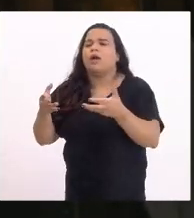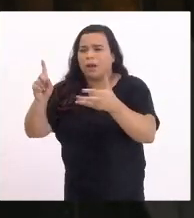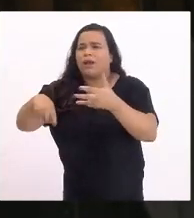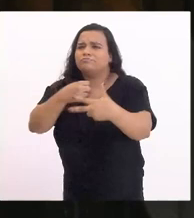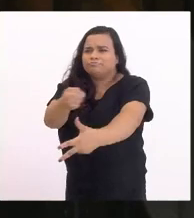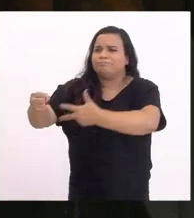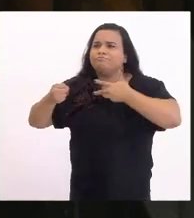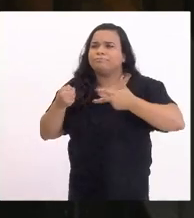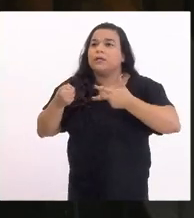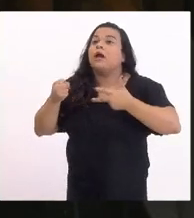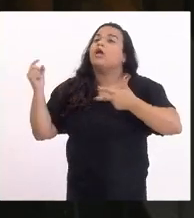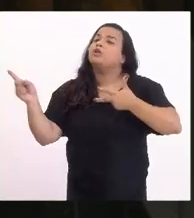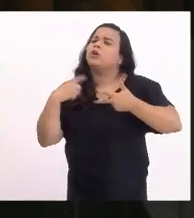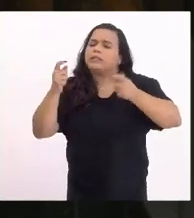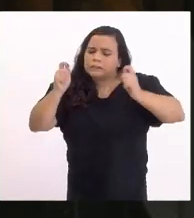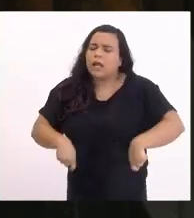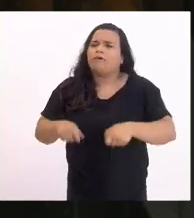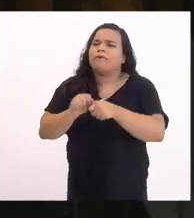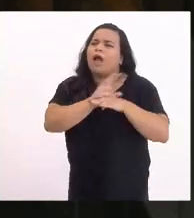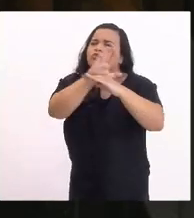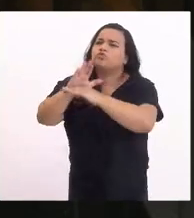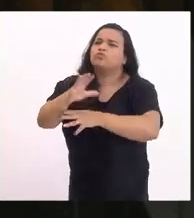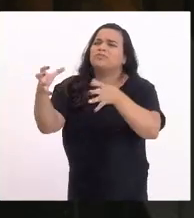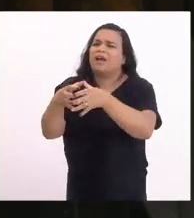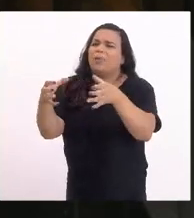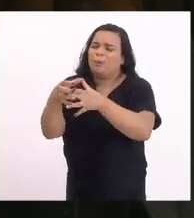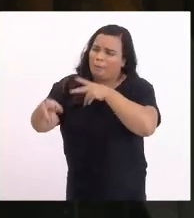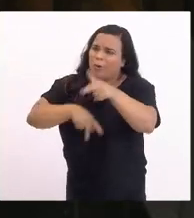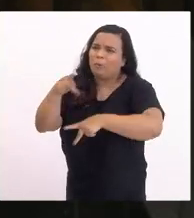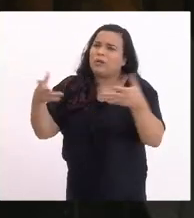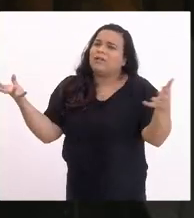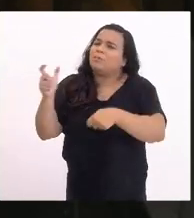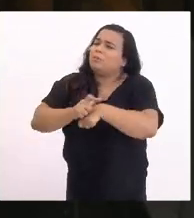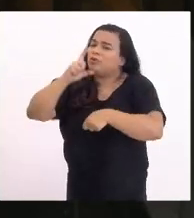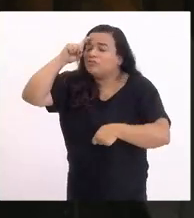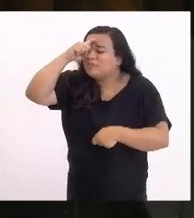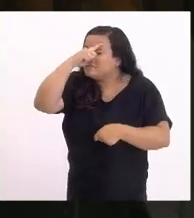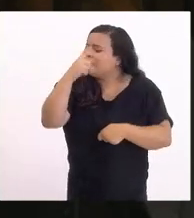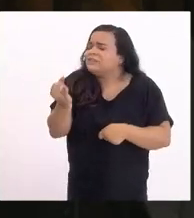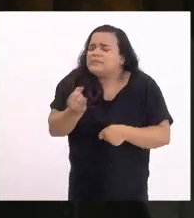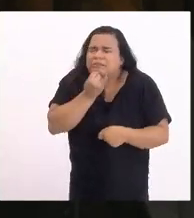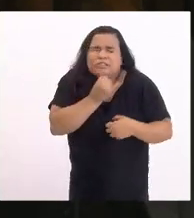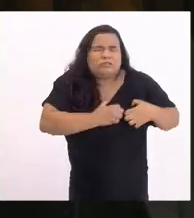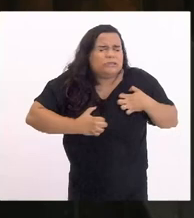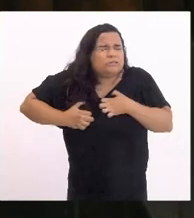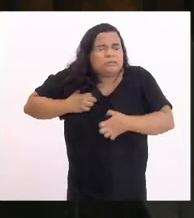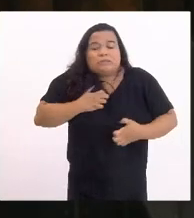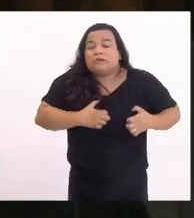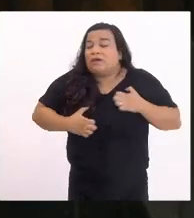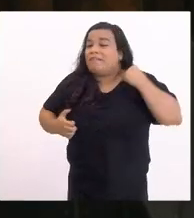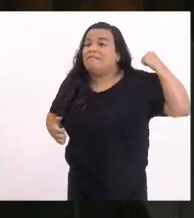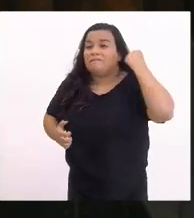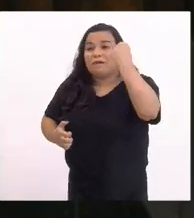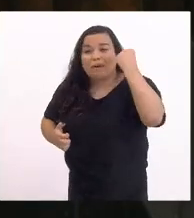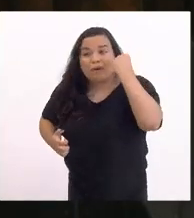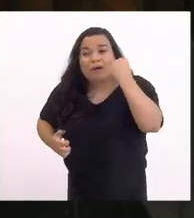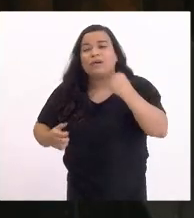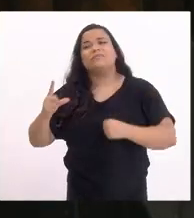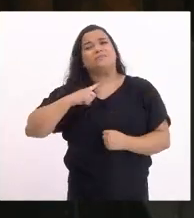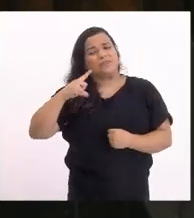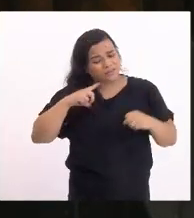de fazer o melhor para aquela população que está num momento de tristeza, num momento de agonia, num momento